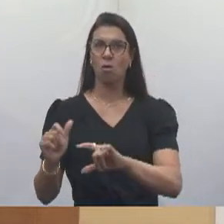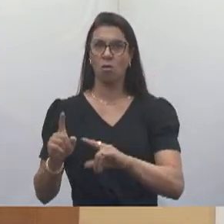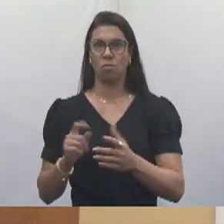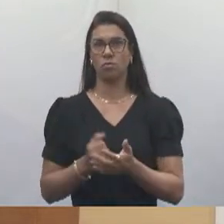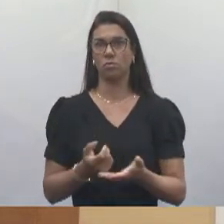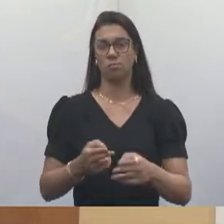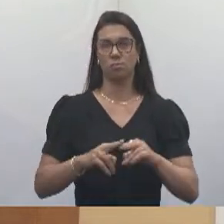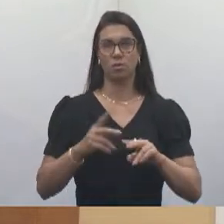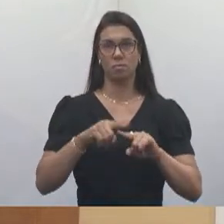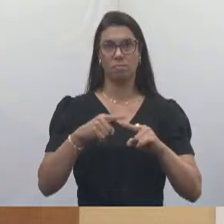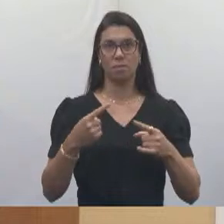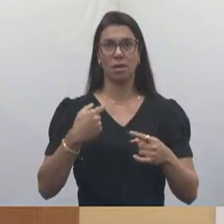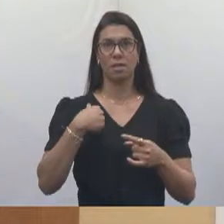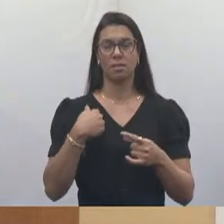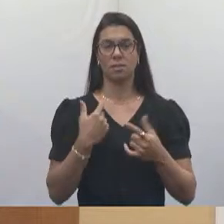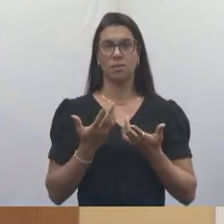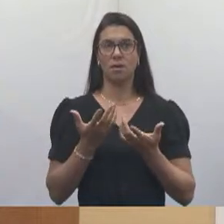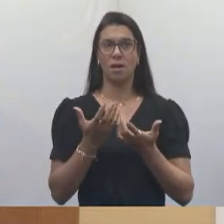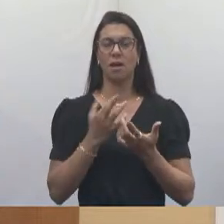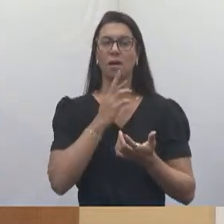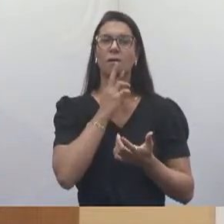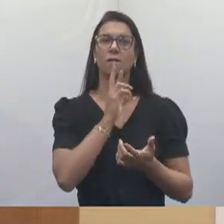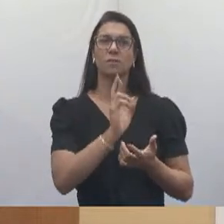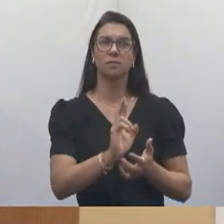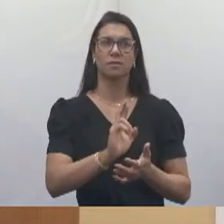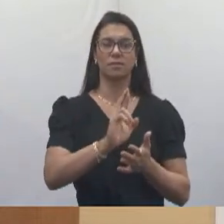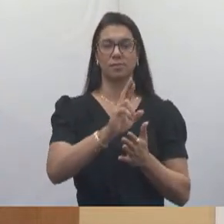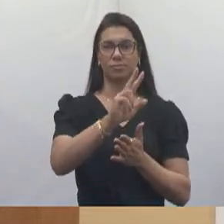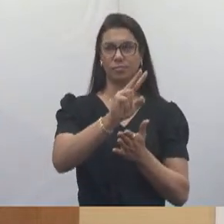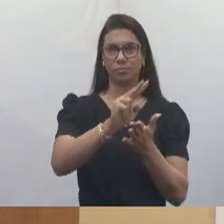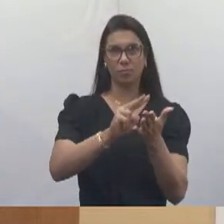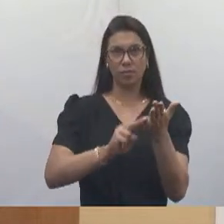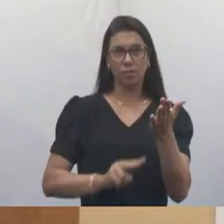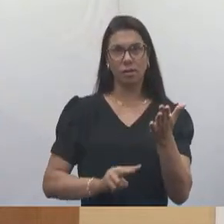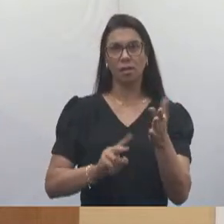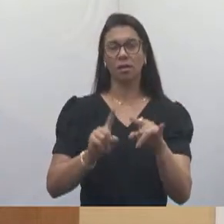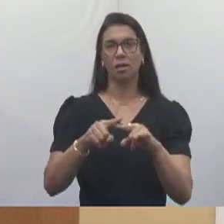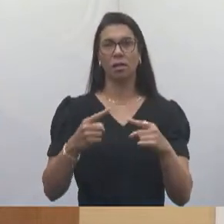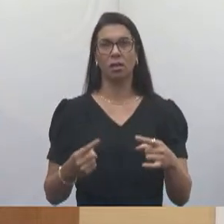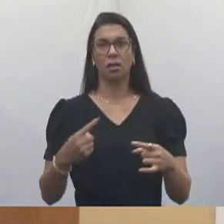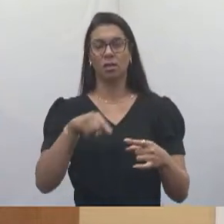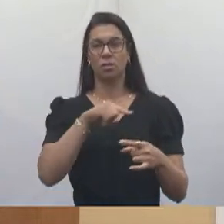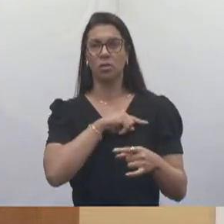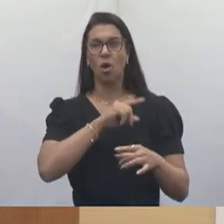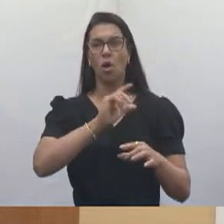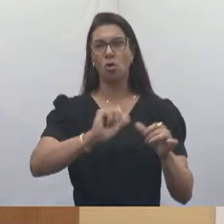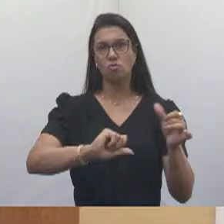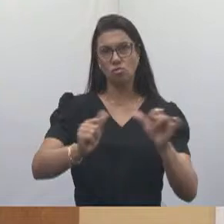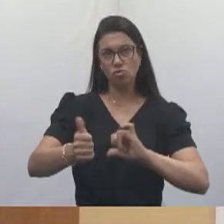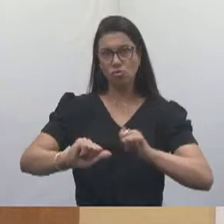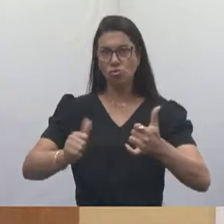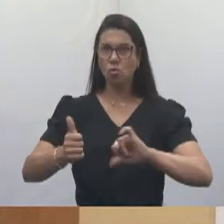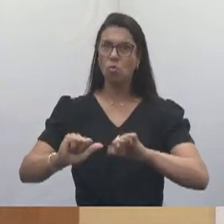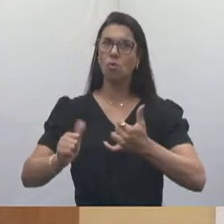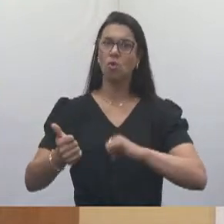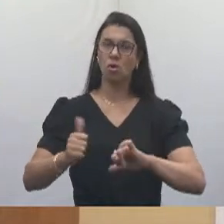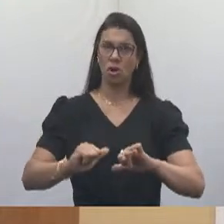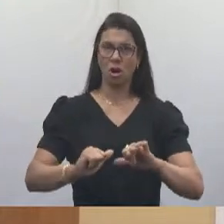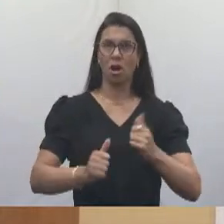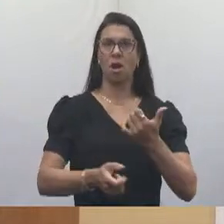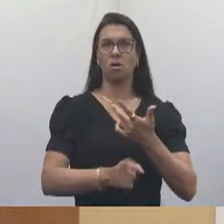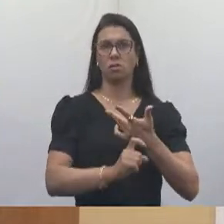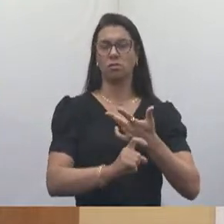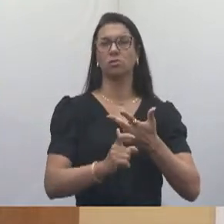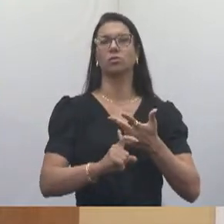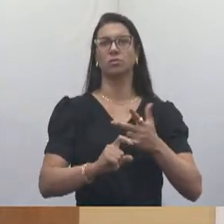obrigação, de estar lendo o resultado, porque nós já temos esse órgão que é para julgar as contas do executivo, e assim é que